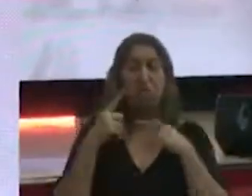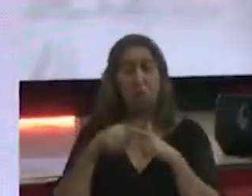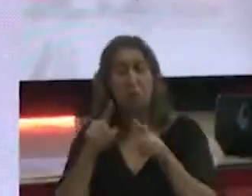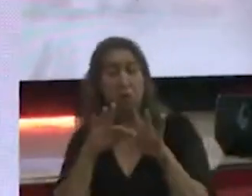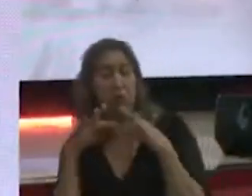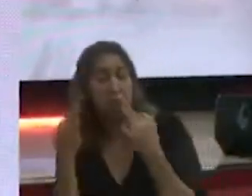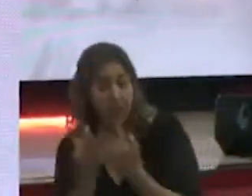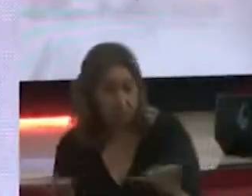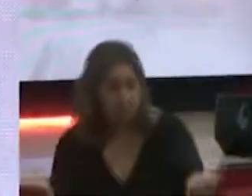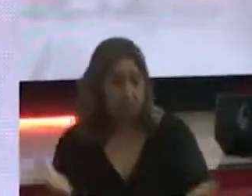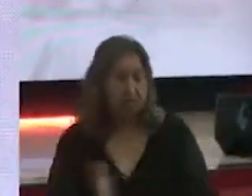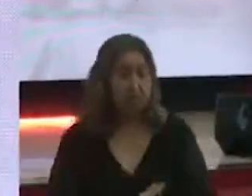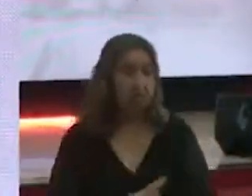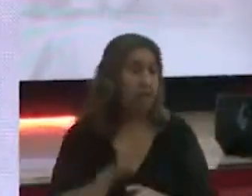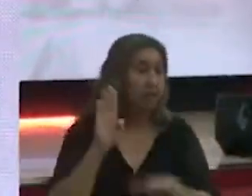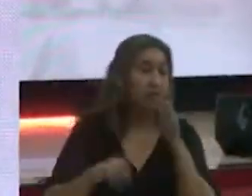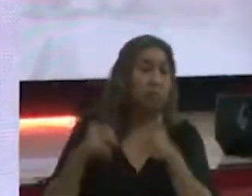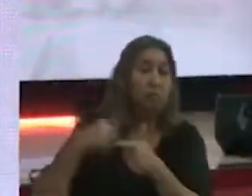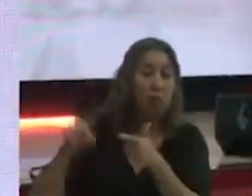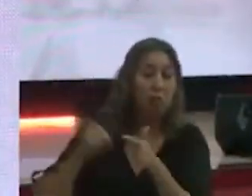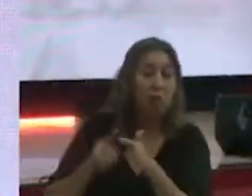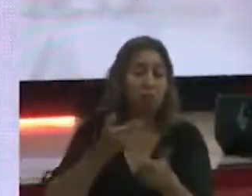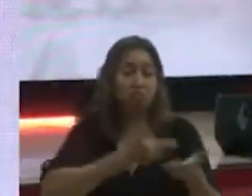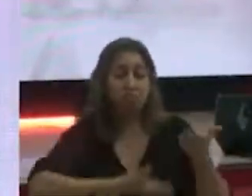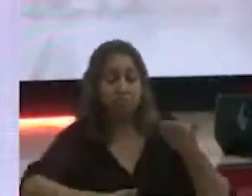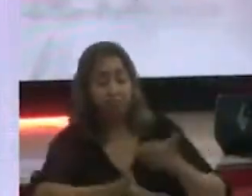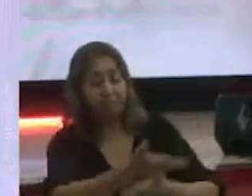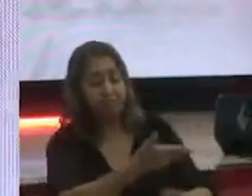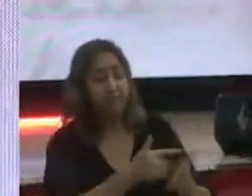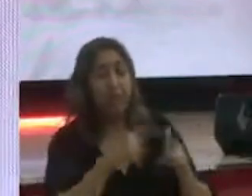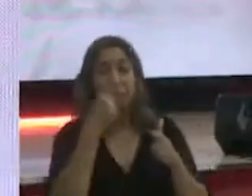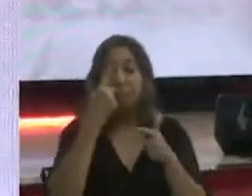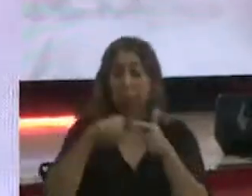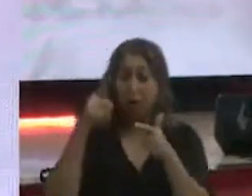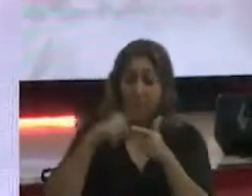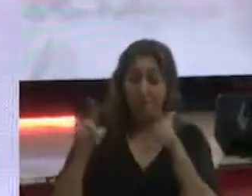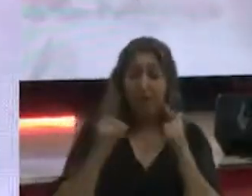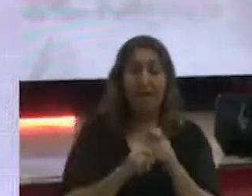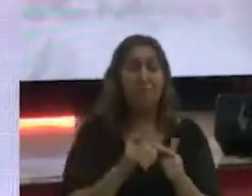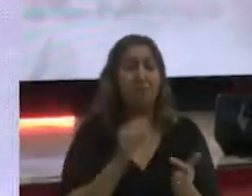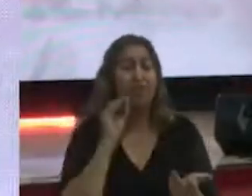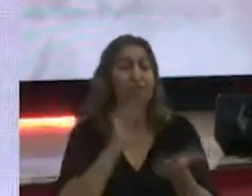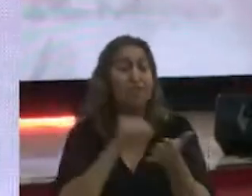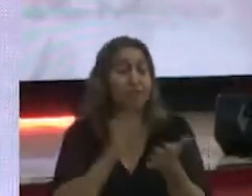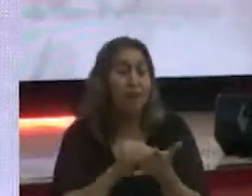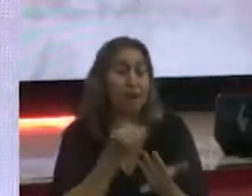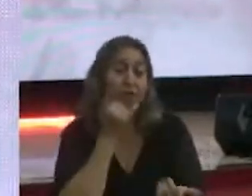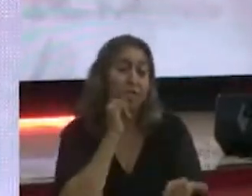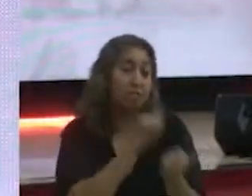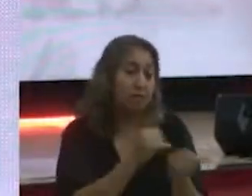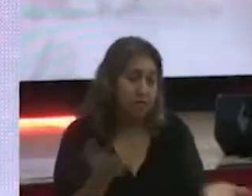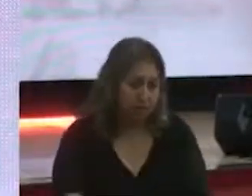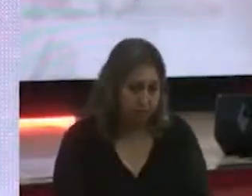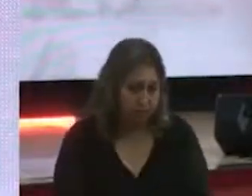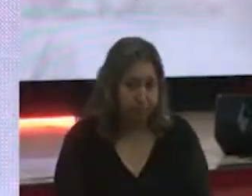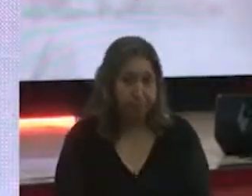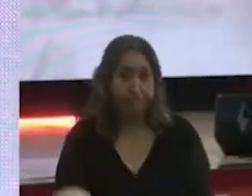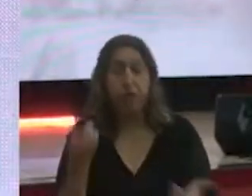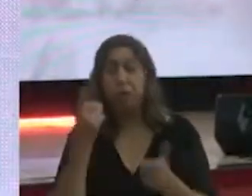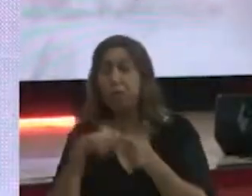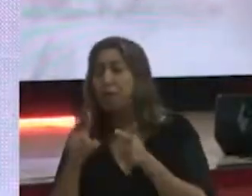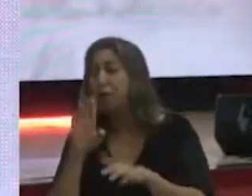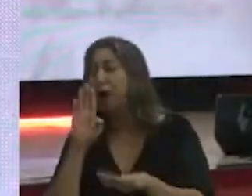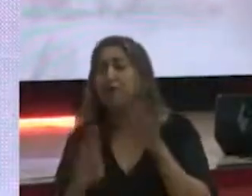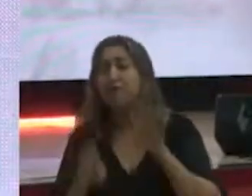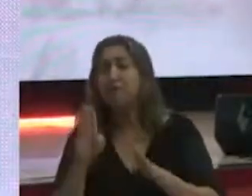sua casa problemas no seu relacionamento problemas de perdão de falta de perdão ou quem